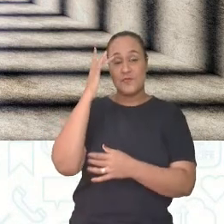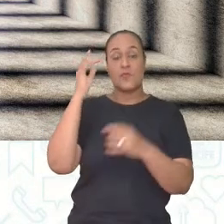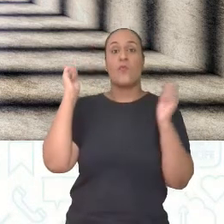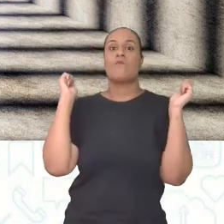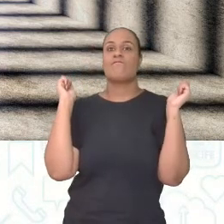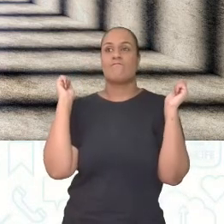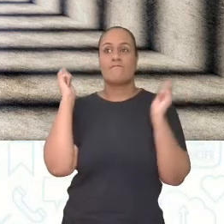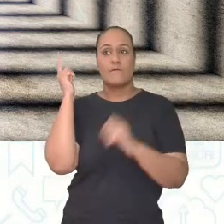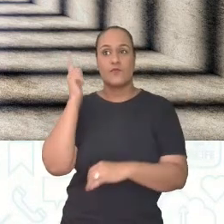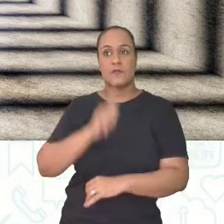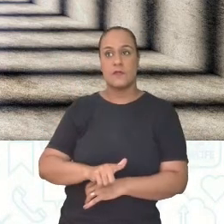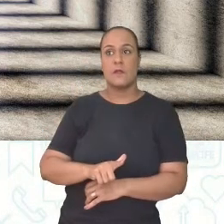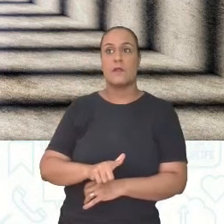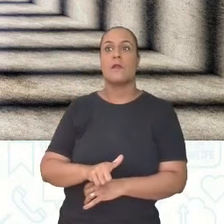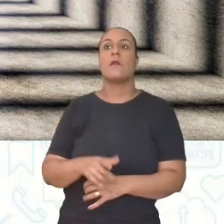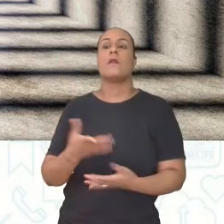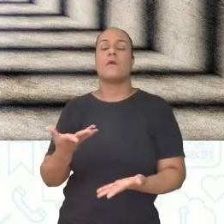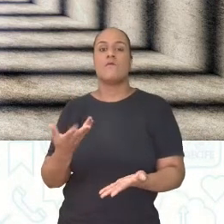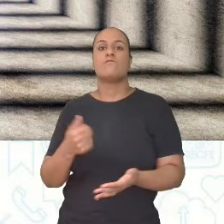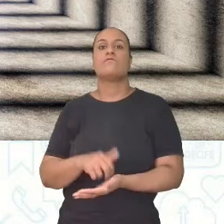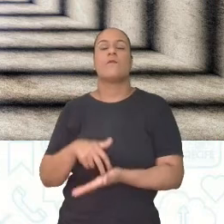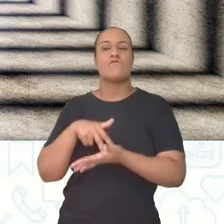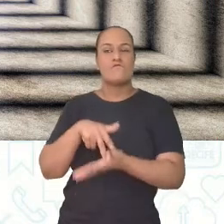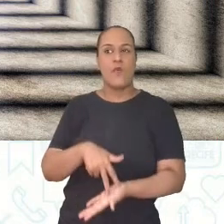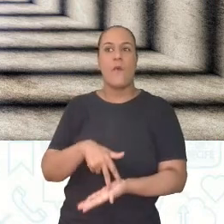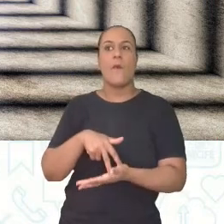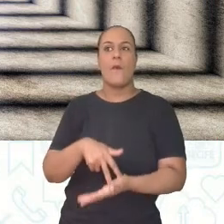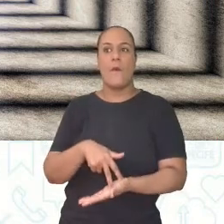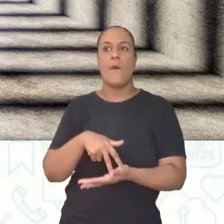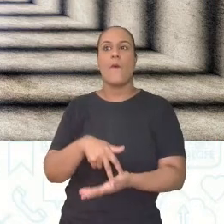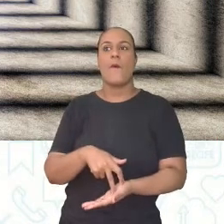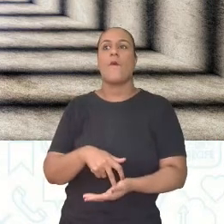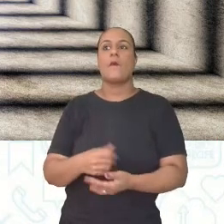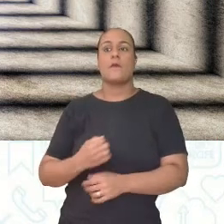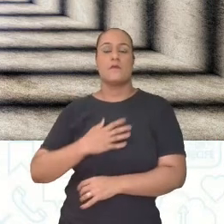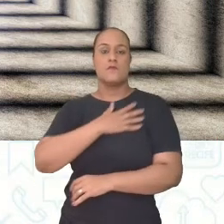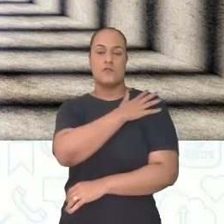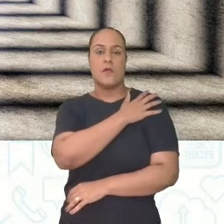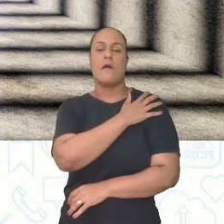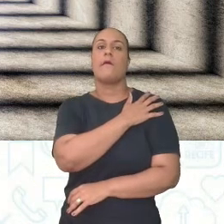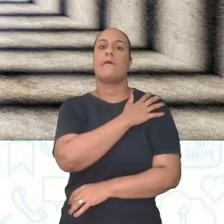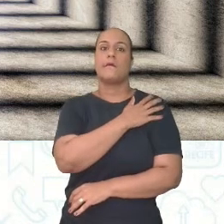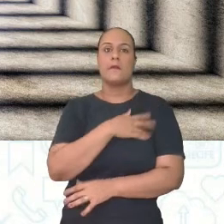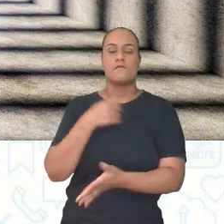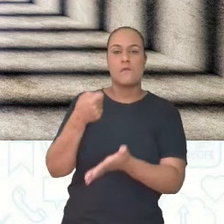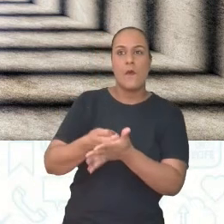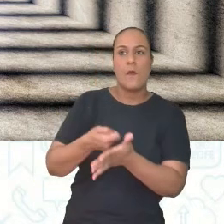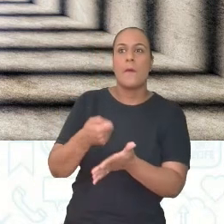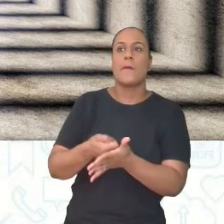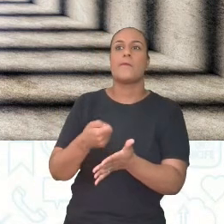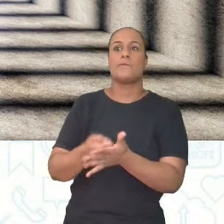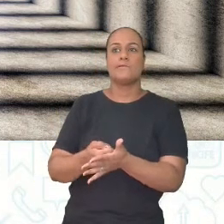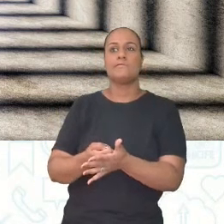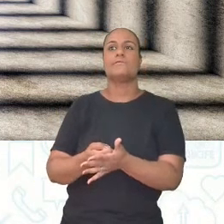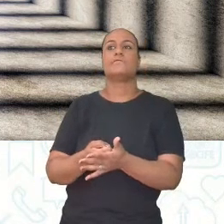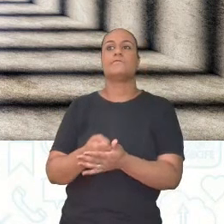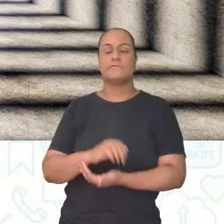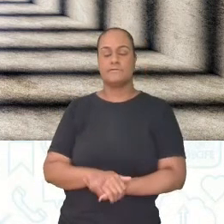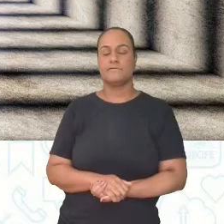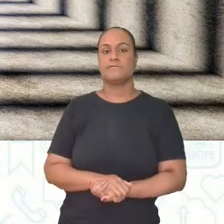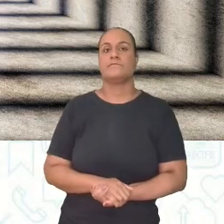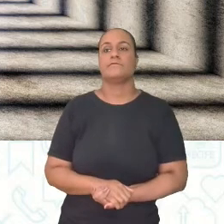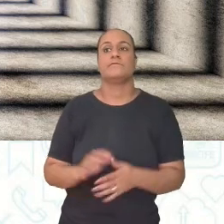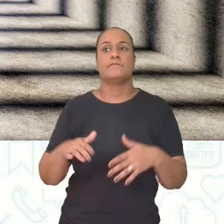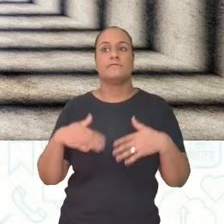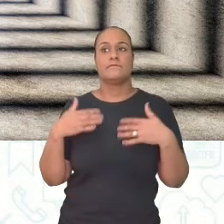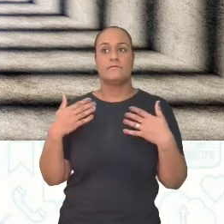rebeldes conseguiram resistir ao cerco das tropas militares oficiais, né, que esse governador da época mandou,